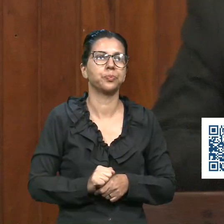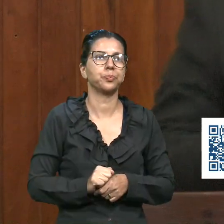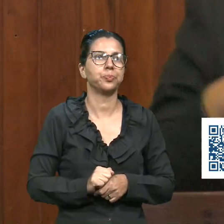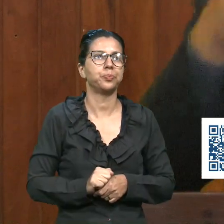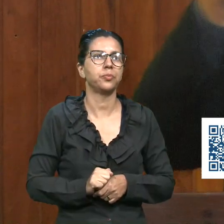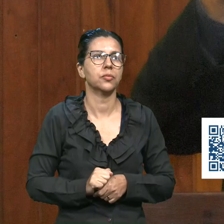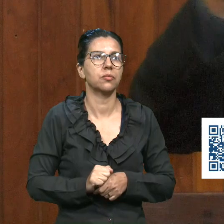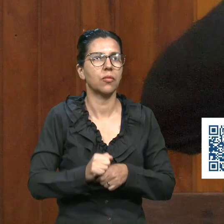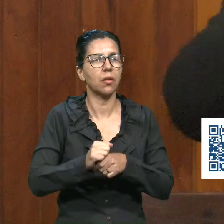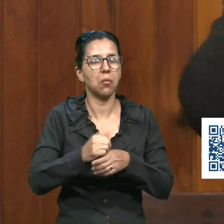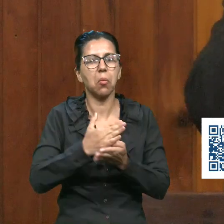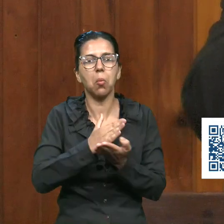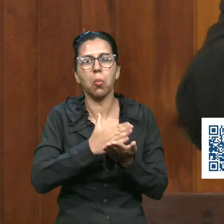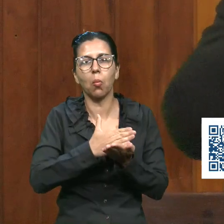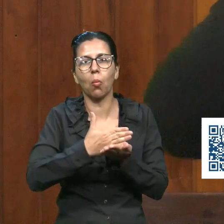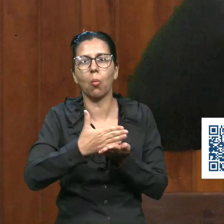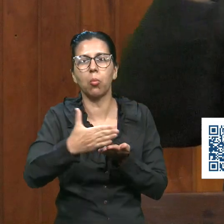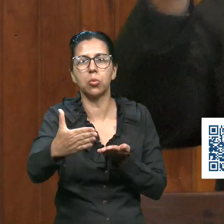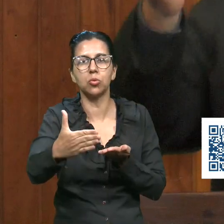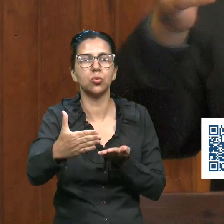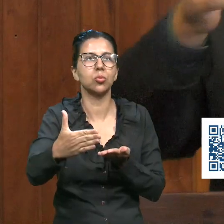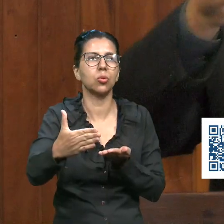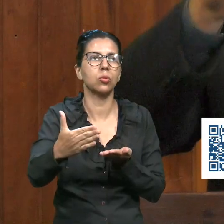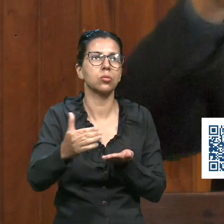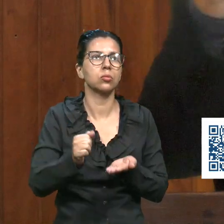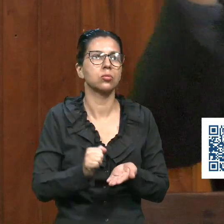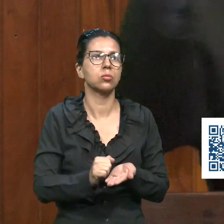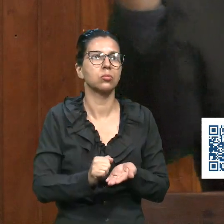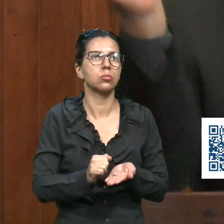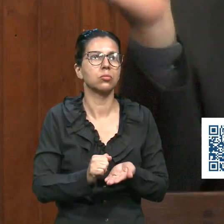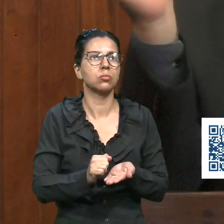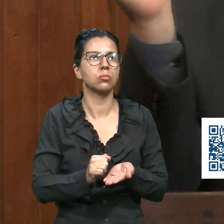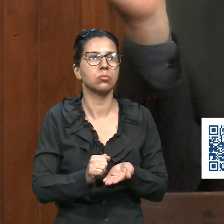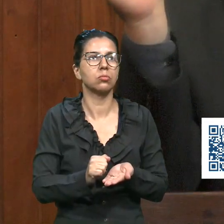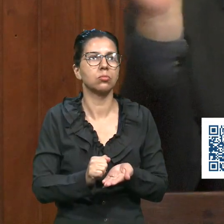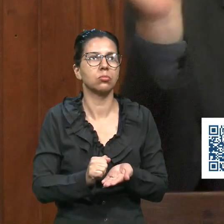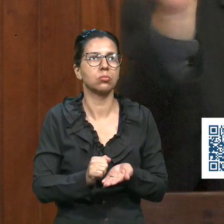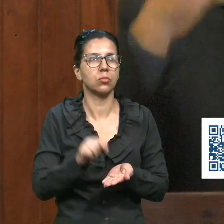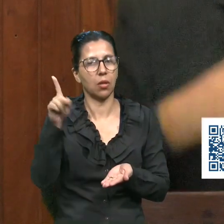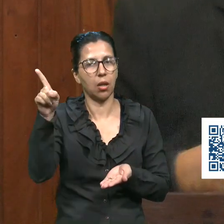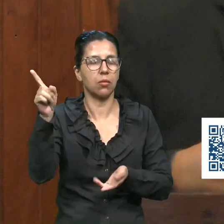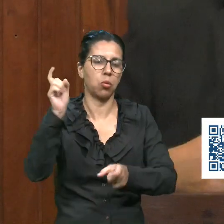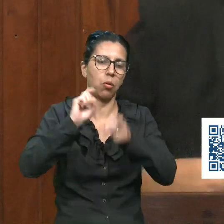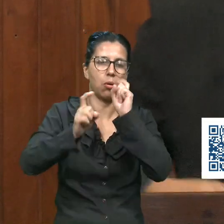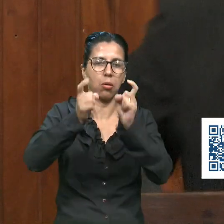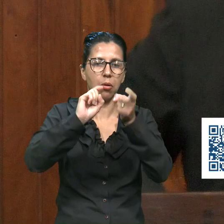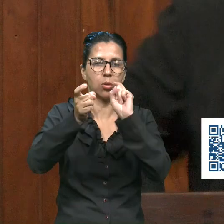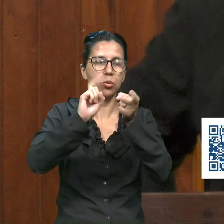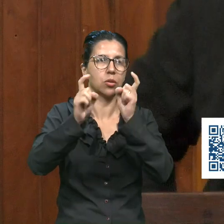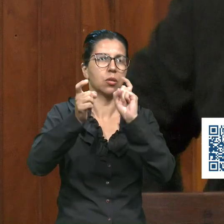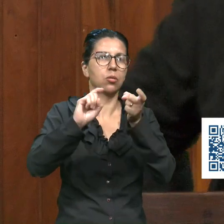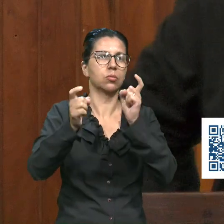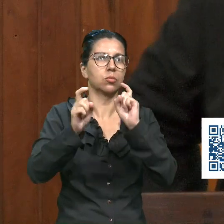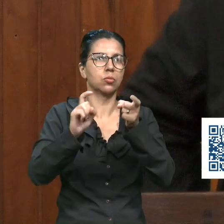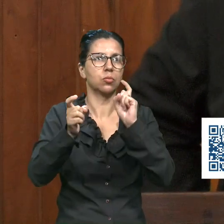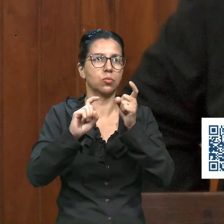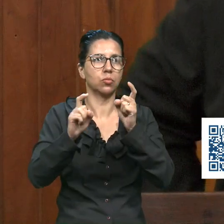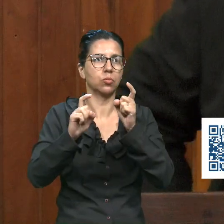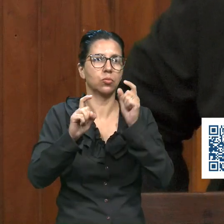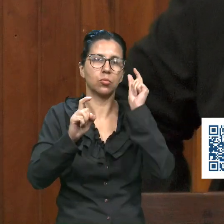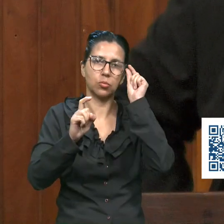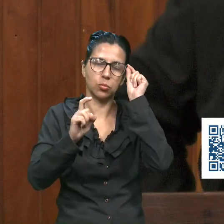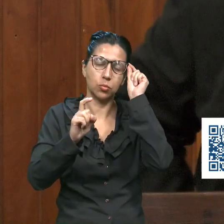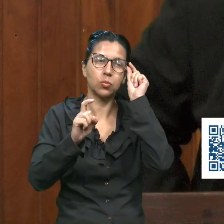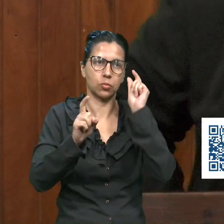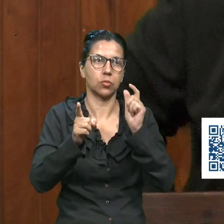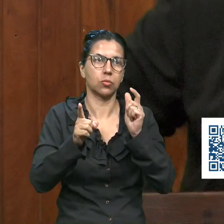Foram iniciadas, né, professor Emerson, algumas... Quando teve a audiência da Assembleia Legislativa,